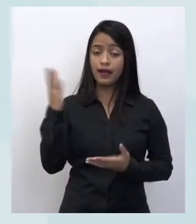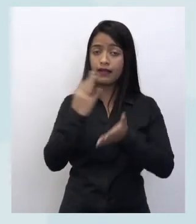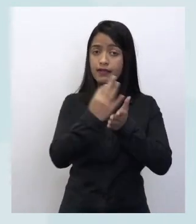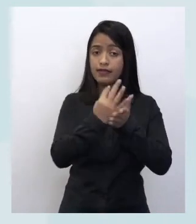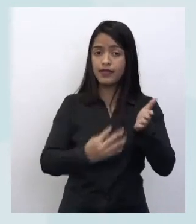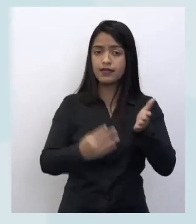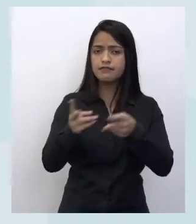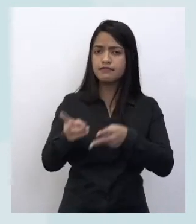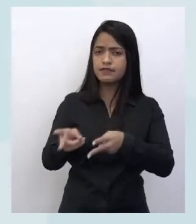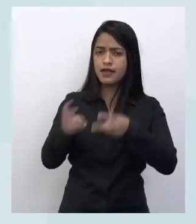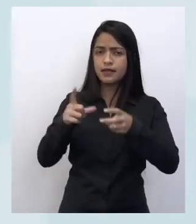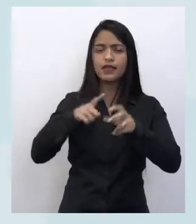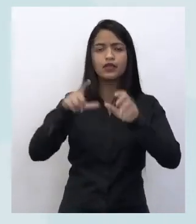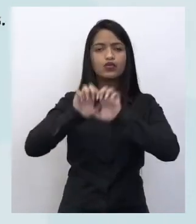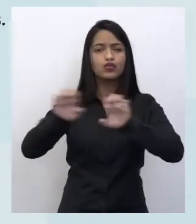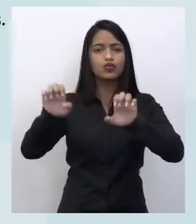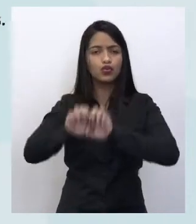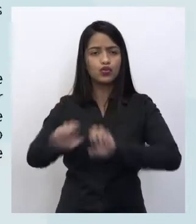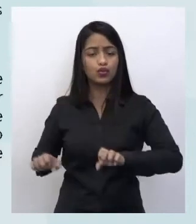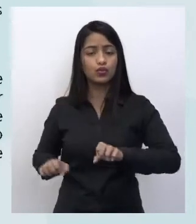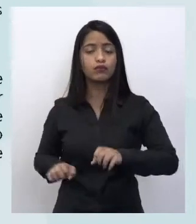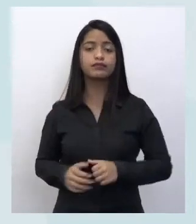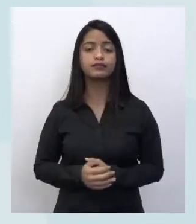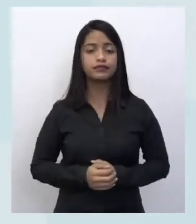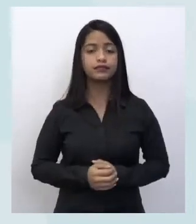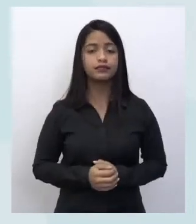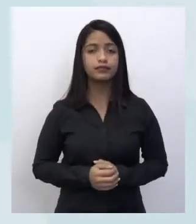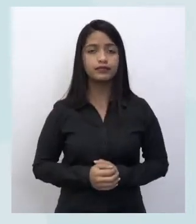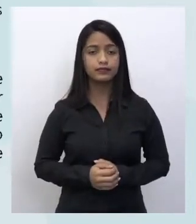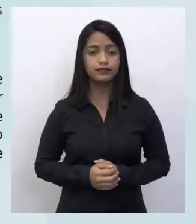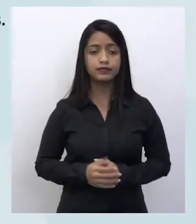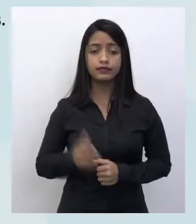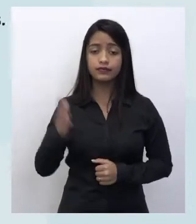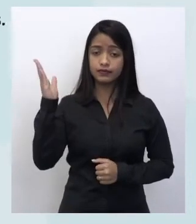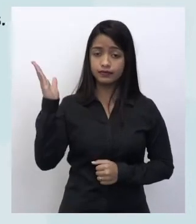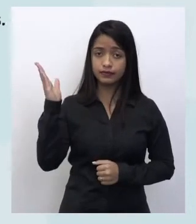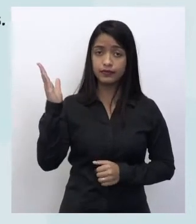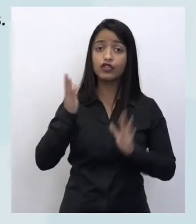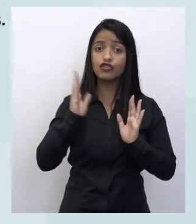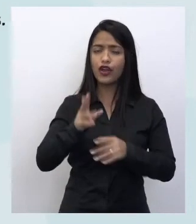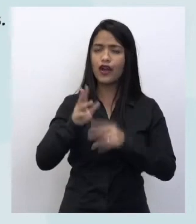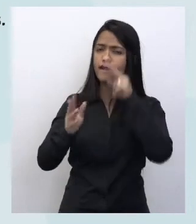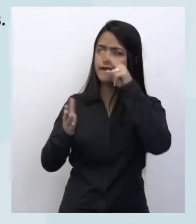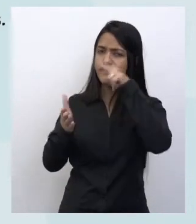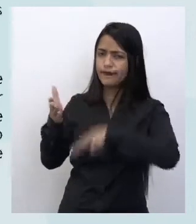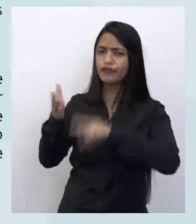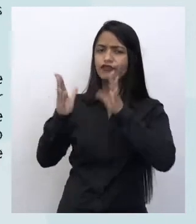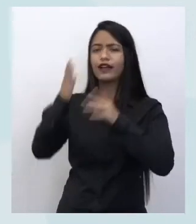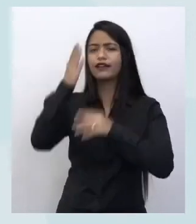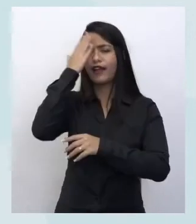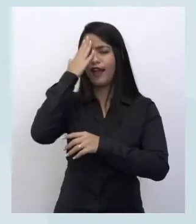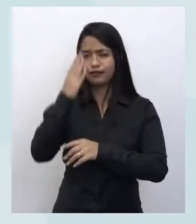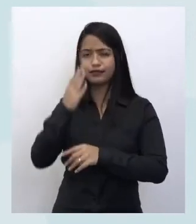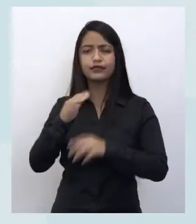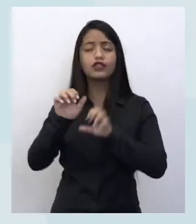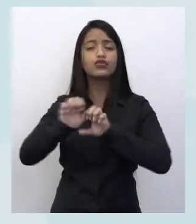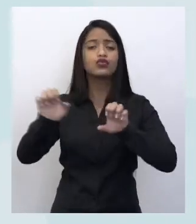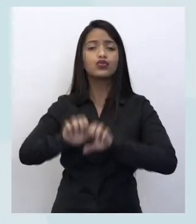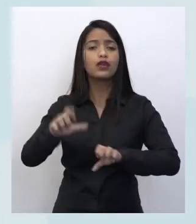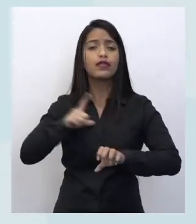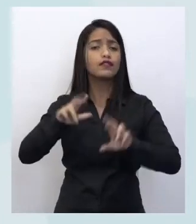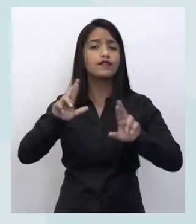você nota entre esse texto e esse aqui que nós já até vimos, já sabemos o que é, certo? Cena